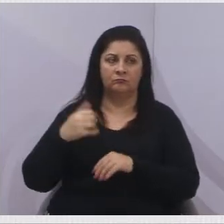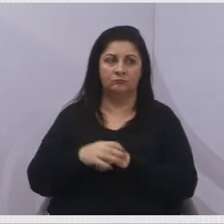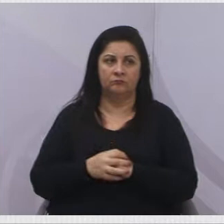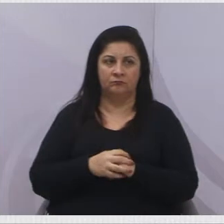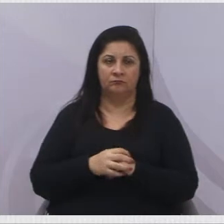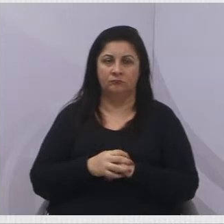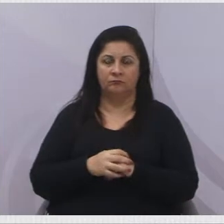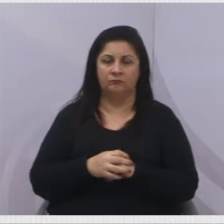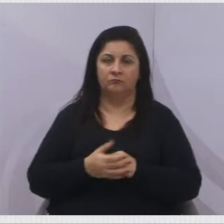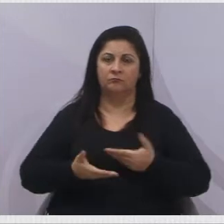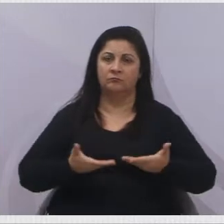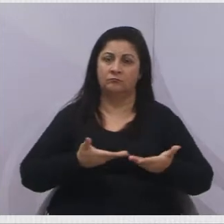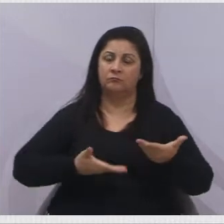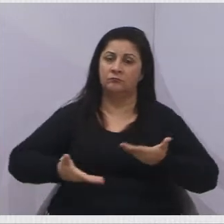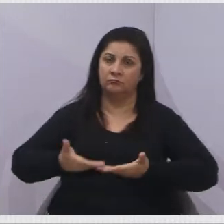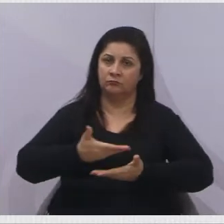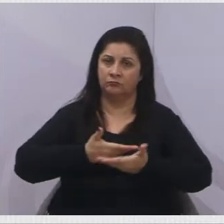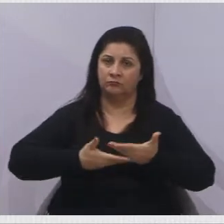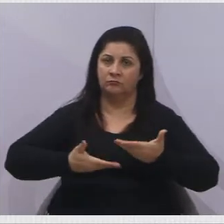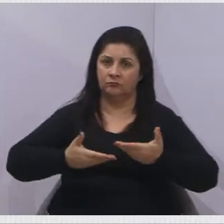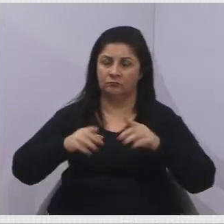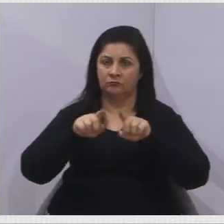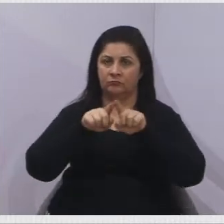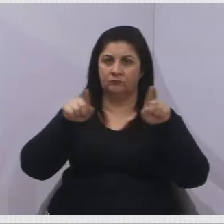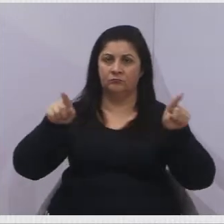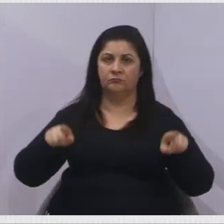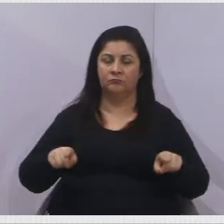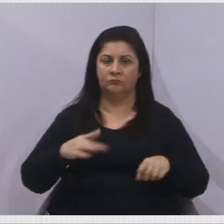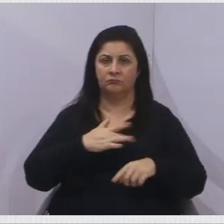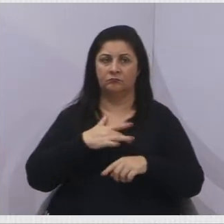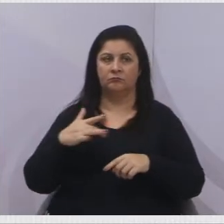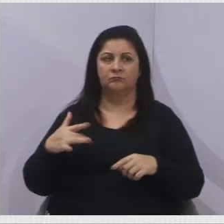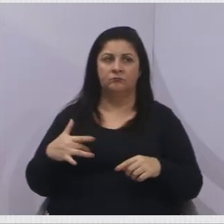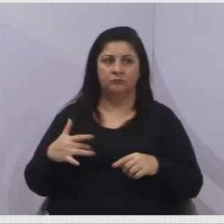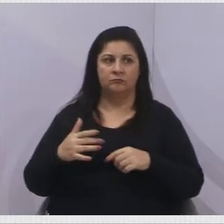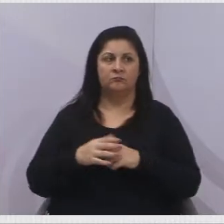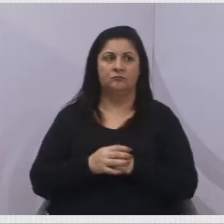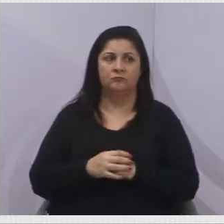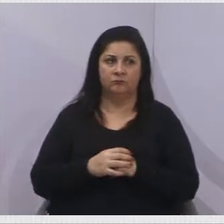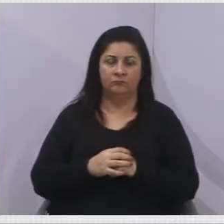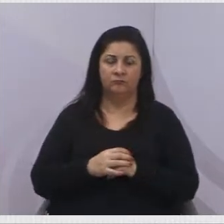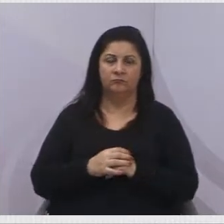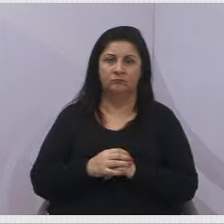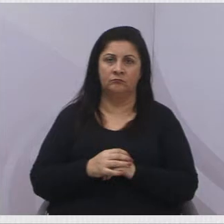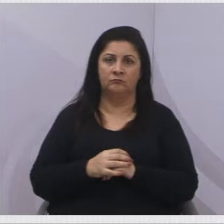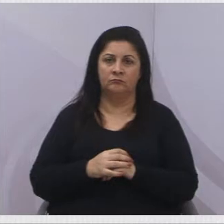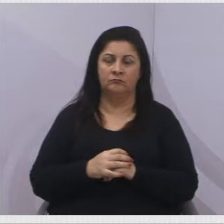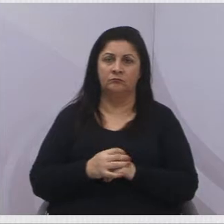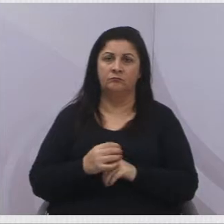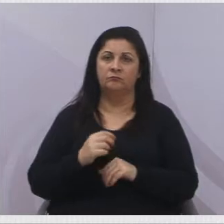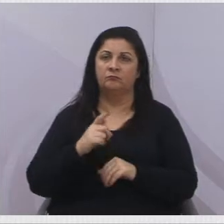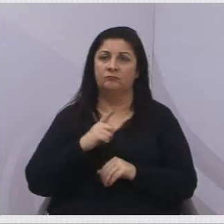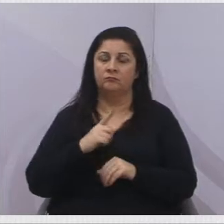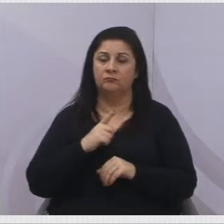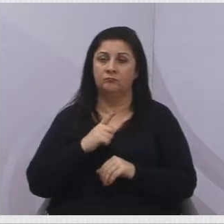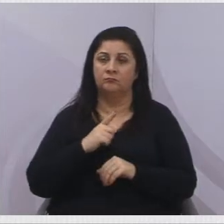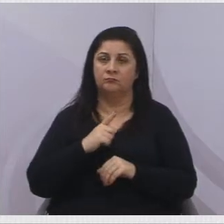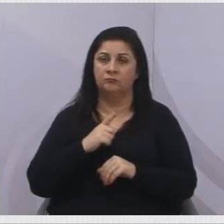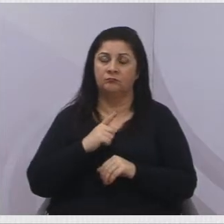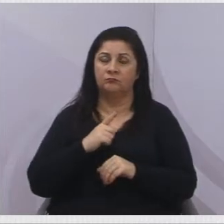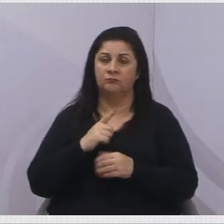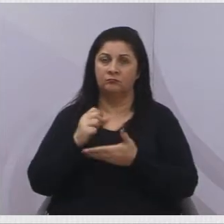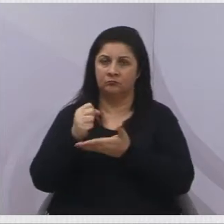de serviços públicos da saúde própria, contratada e conveniada, nós temos na atenção